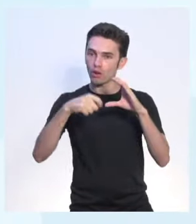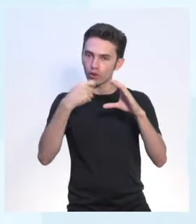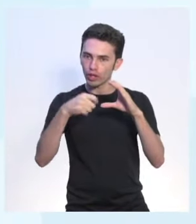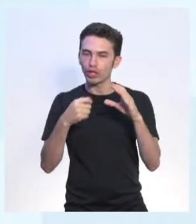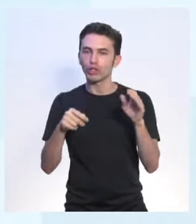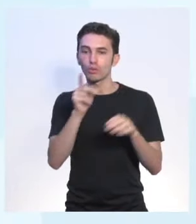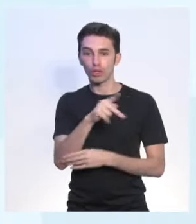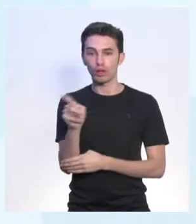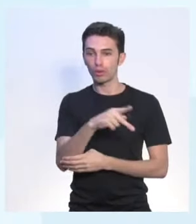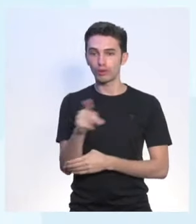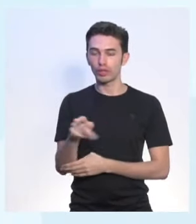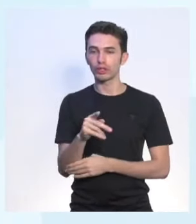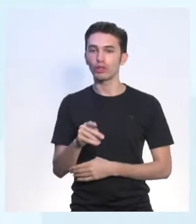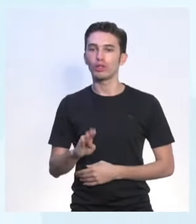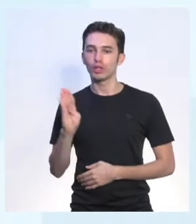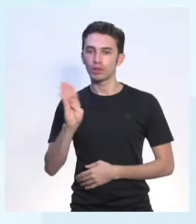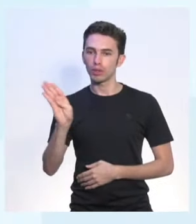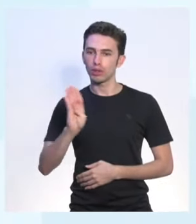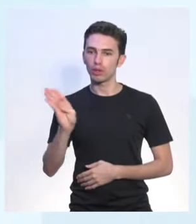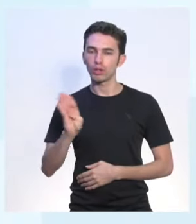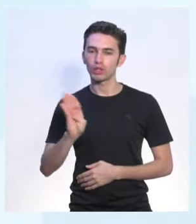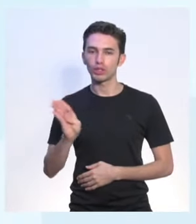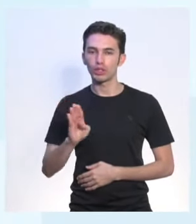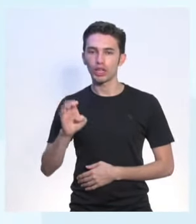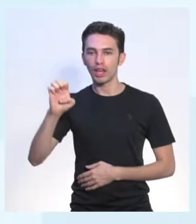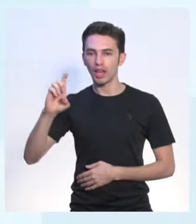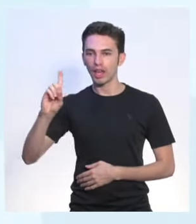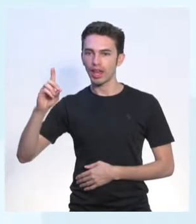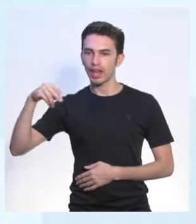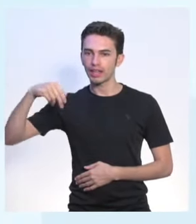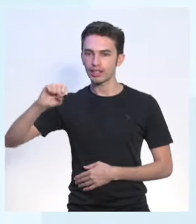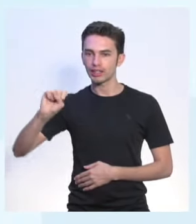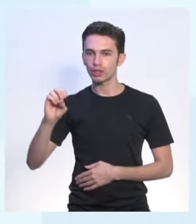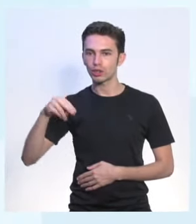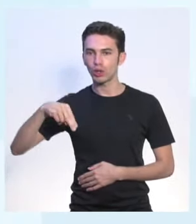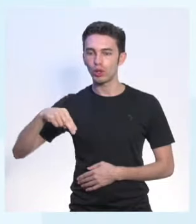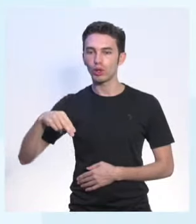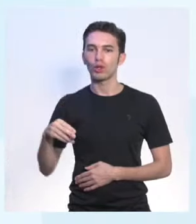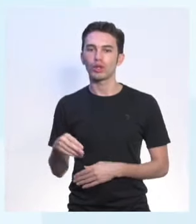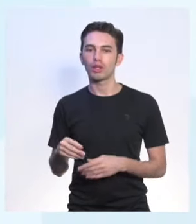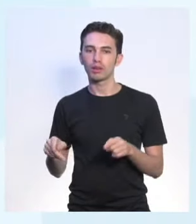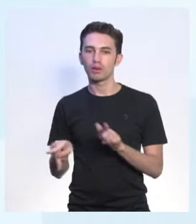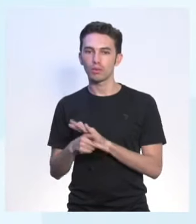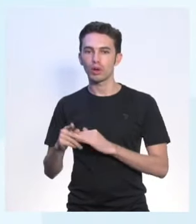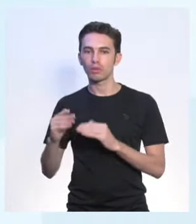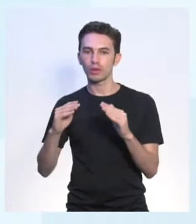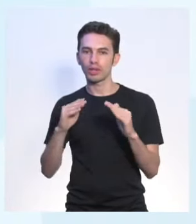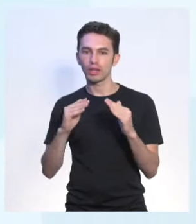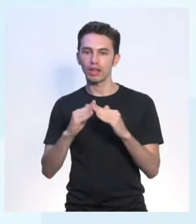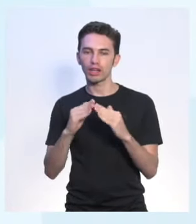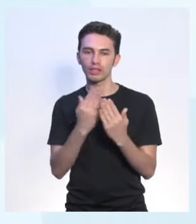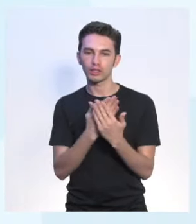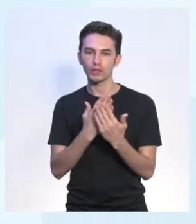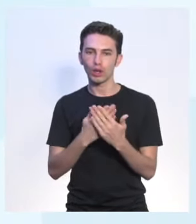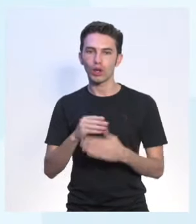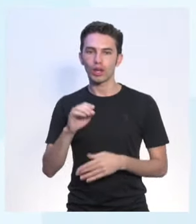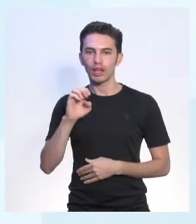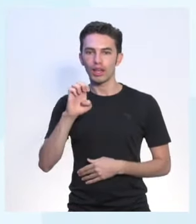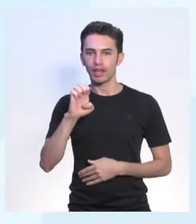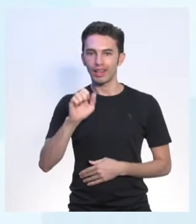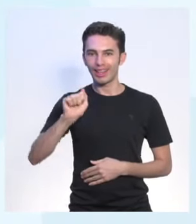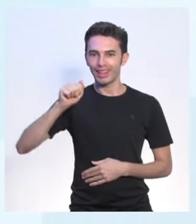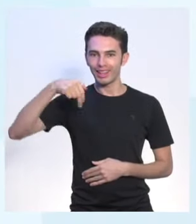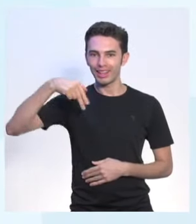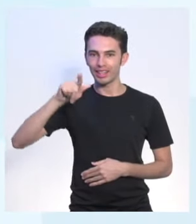pelo professor de biologia Edson Carvalho, da Ângelo Mendes de Almeida, do PEI, Diretoria de Ensino Região